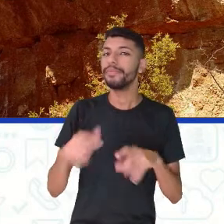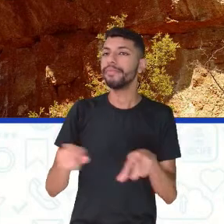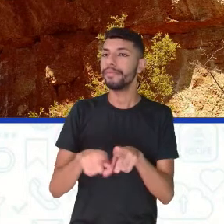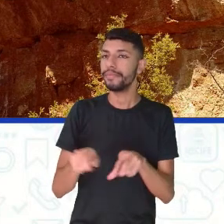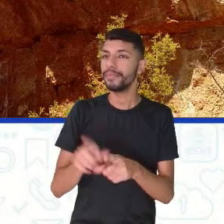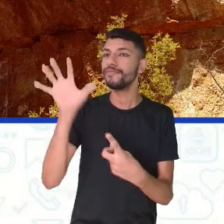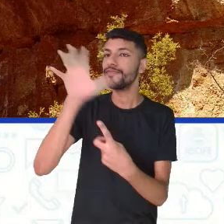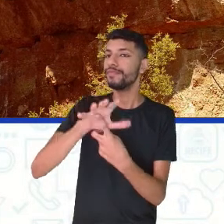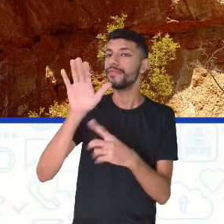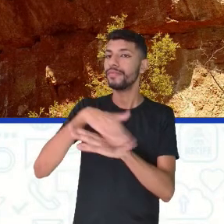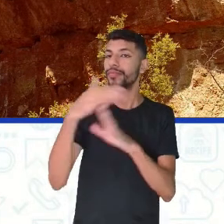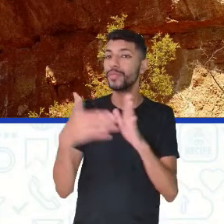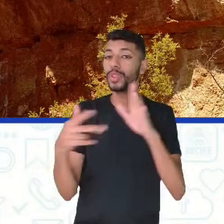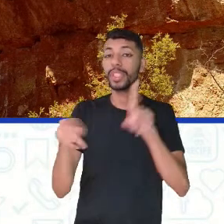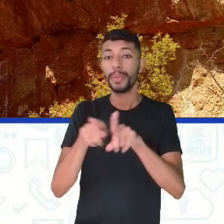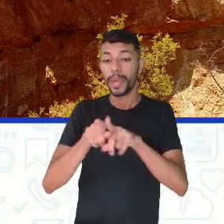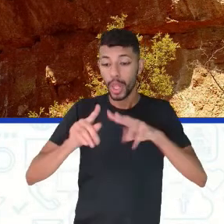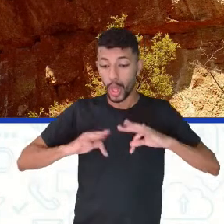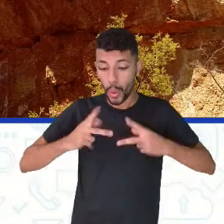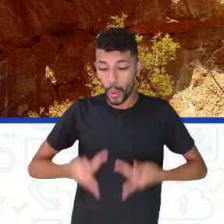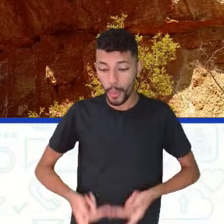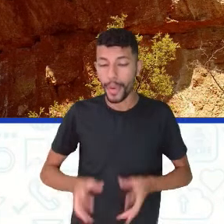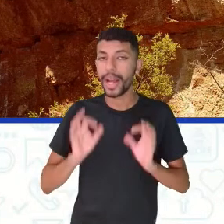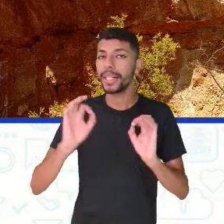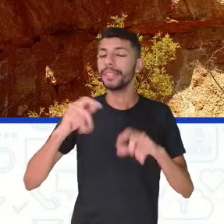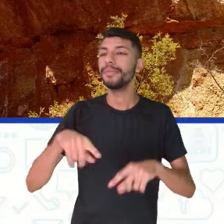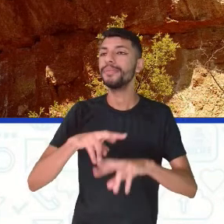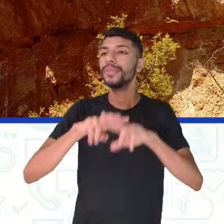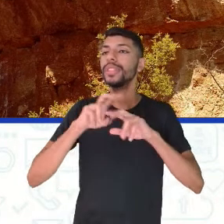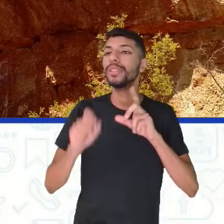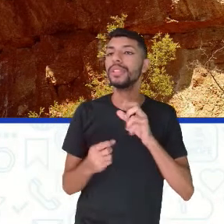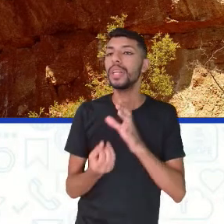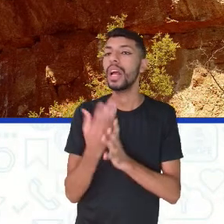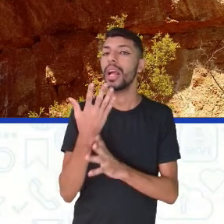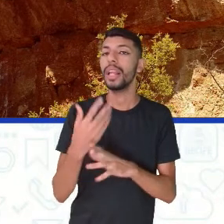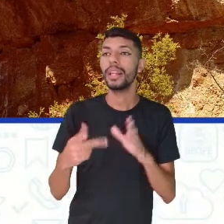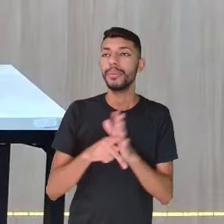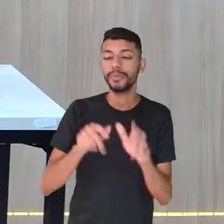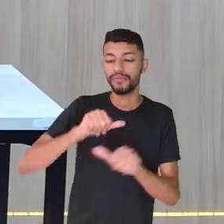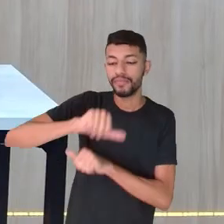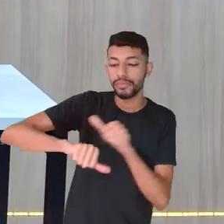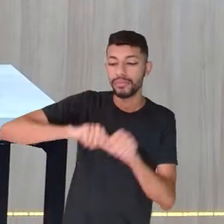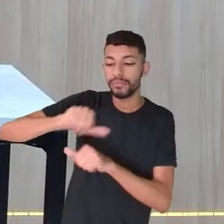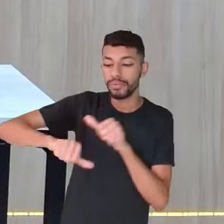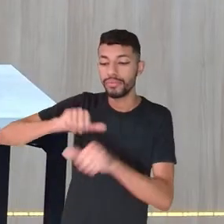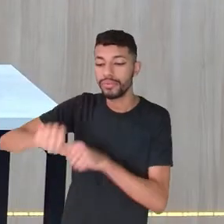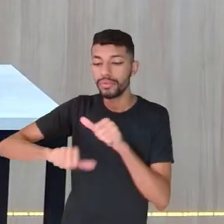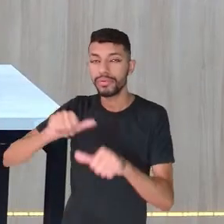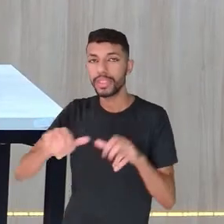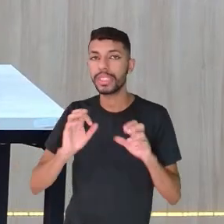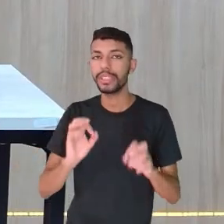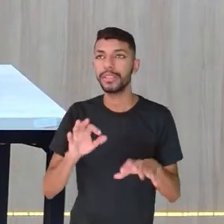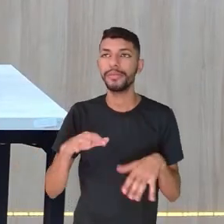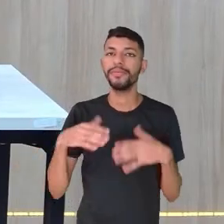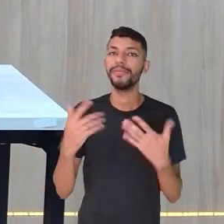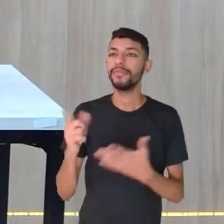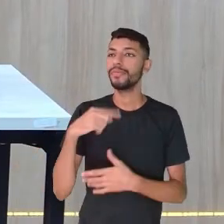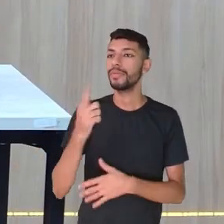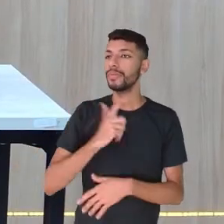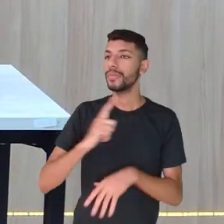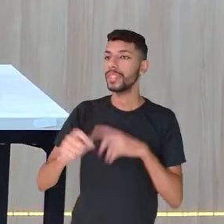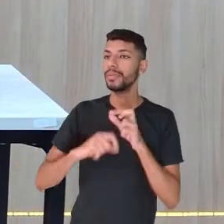do homem, fazendo com que ela comece a se modificar. Então, aí nós temos, né, uma